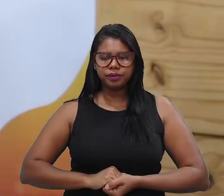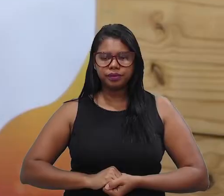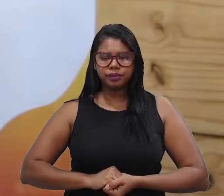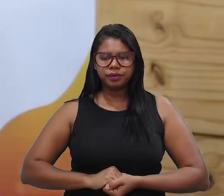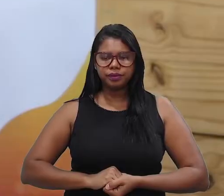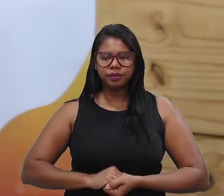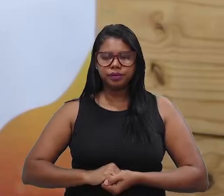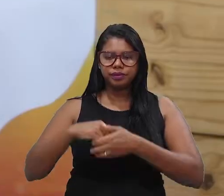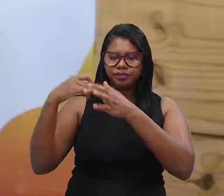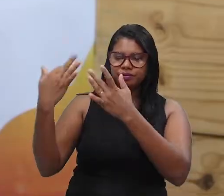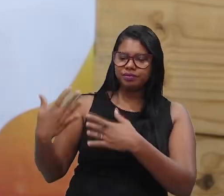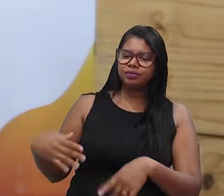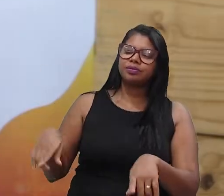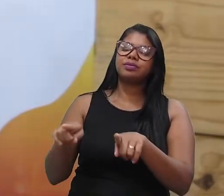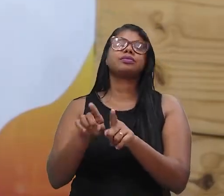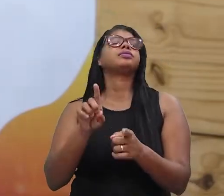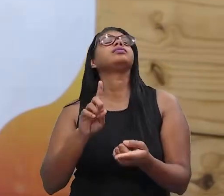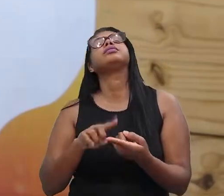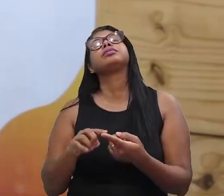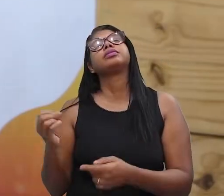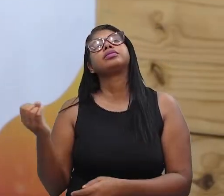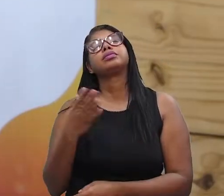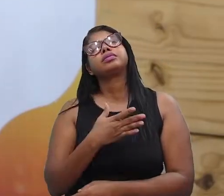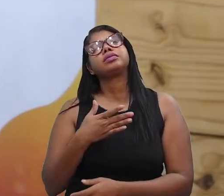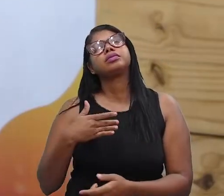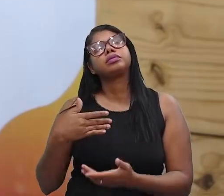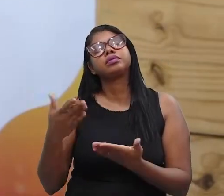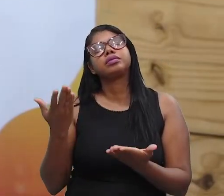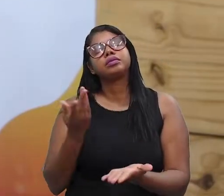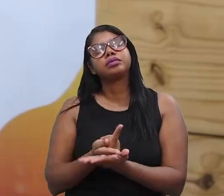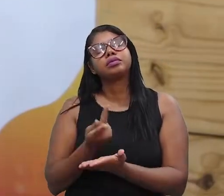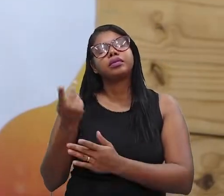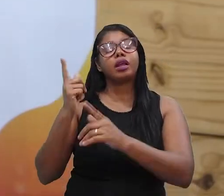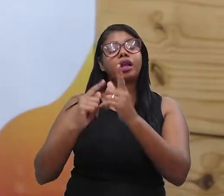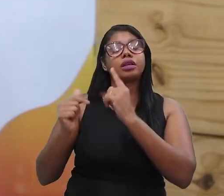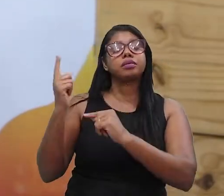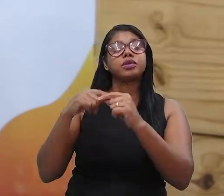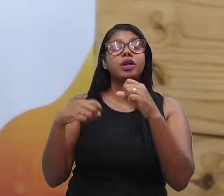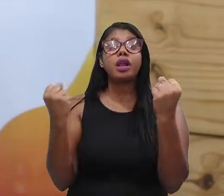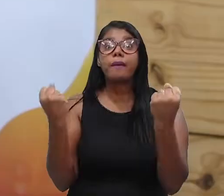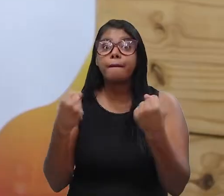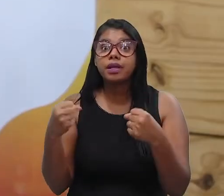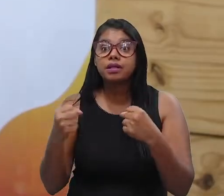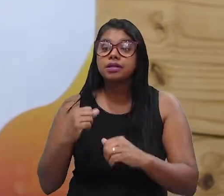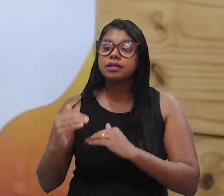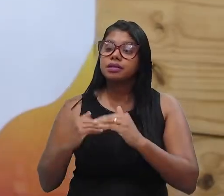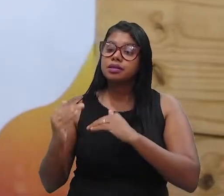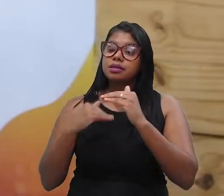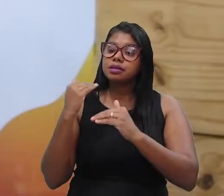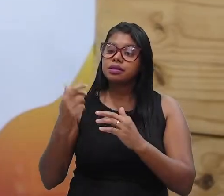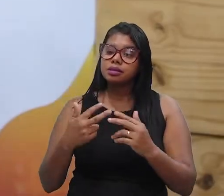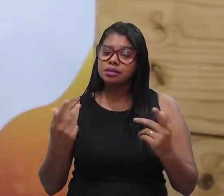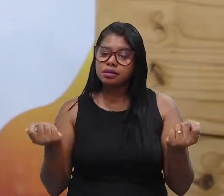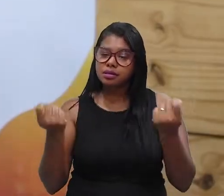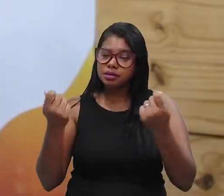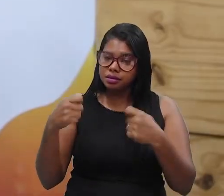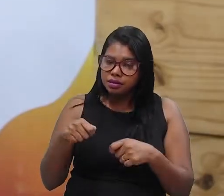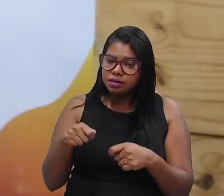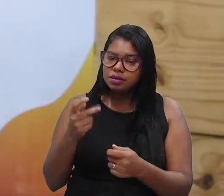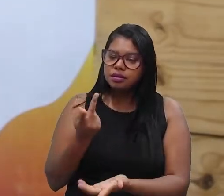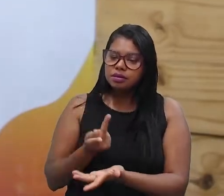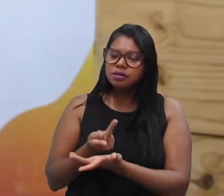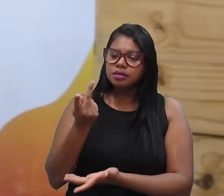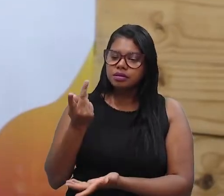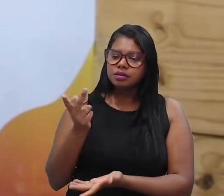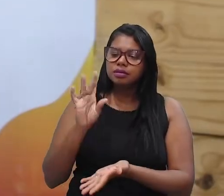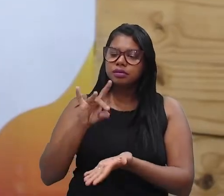Quando a gente fala também nas novas tendências, a gente vai ver que o administrador ele precisa desenvolver algumas competências para a atual